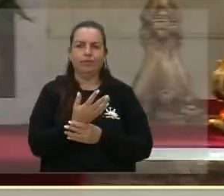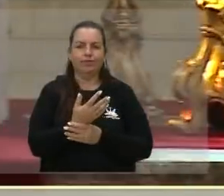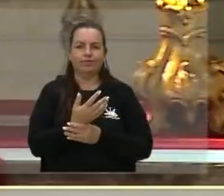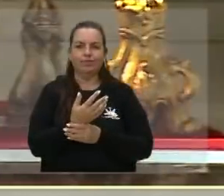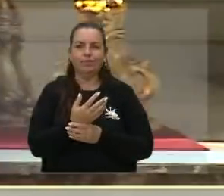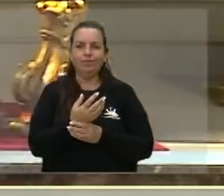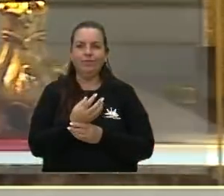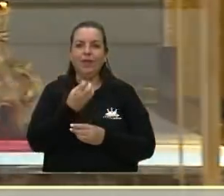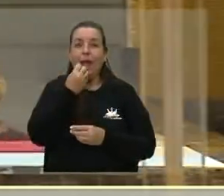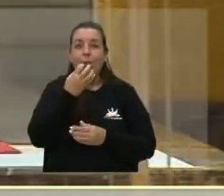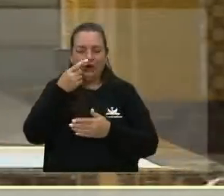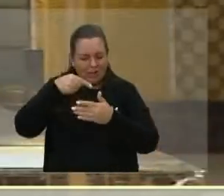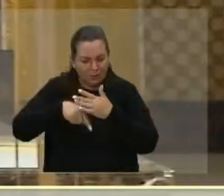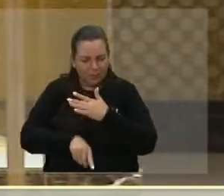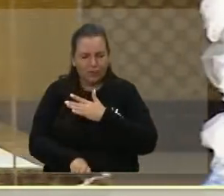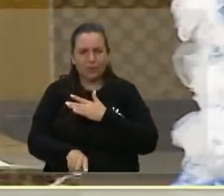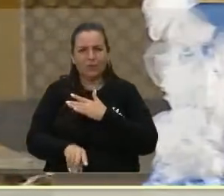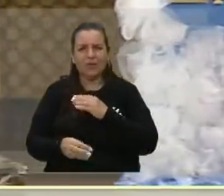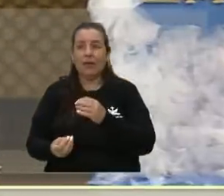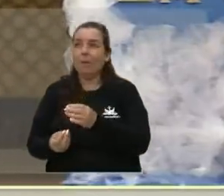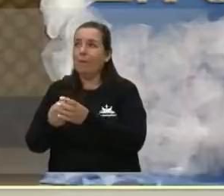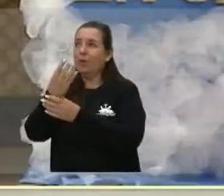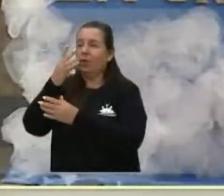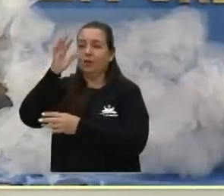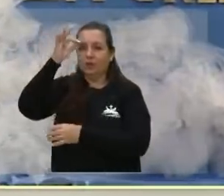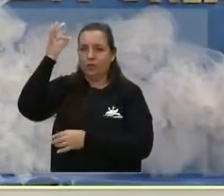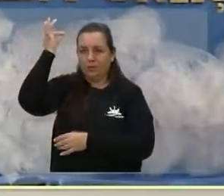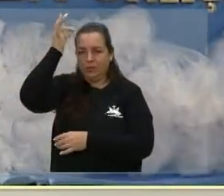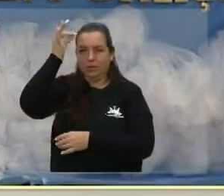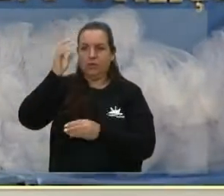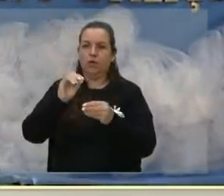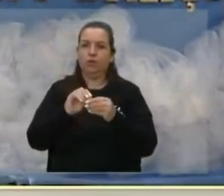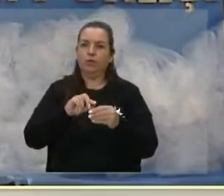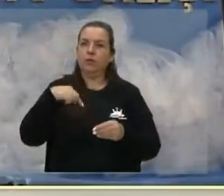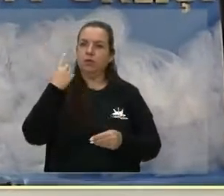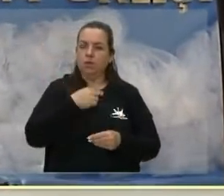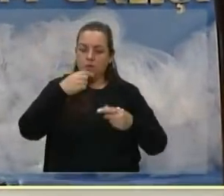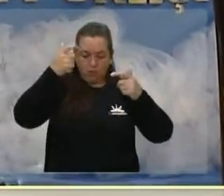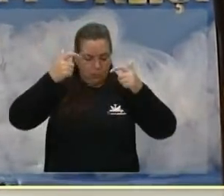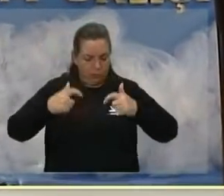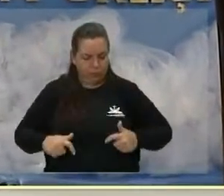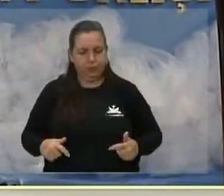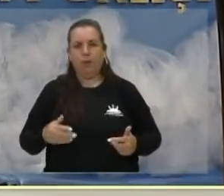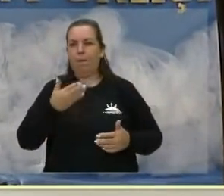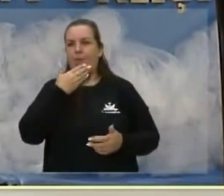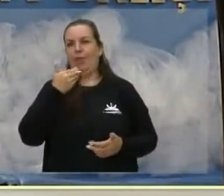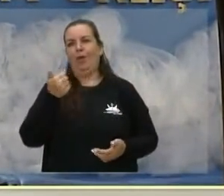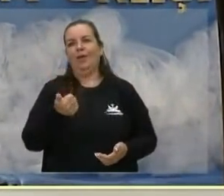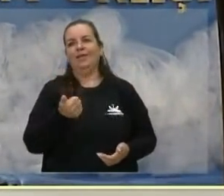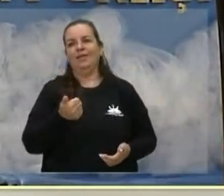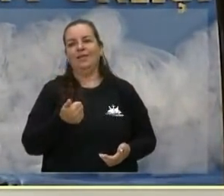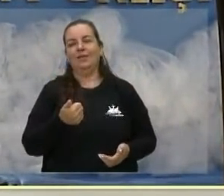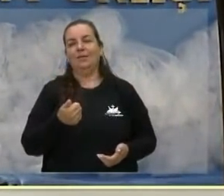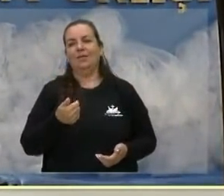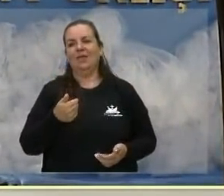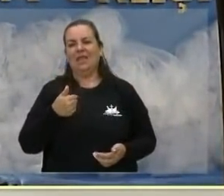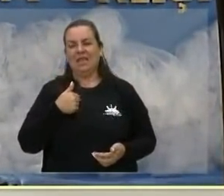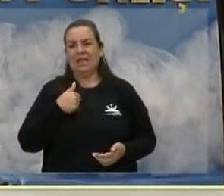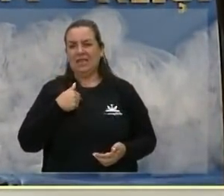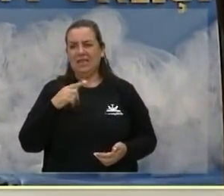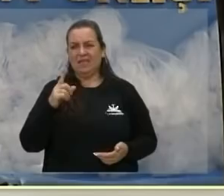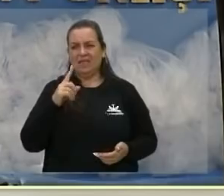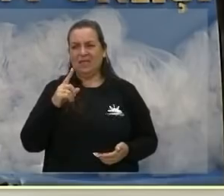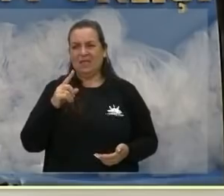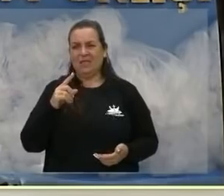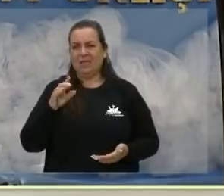habilidade que pronta do espírito santo nos faz humanos e se eu não tiro ali